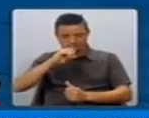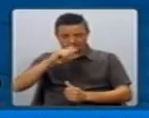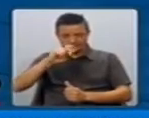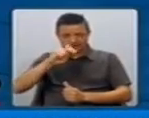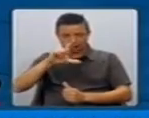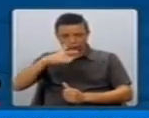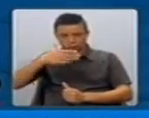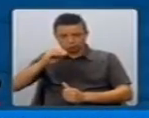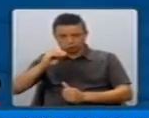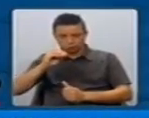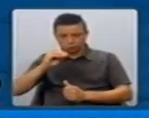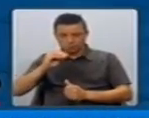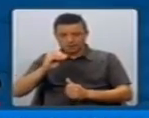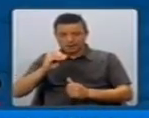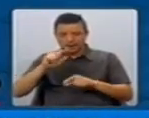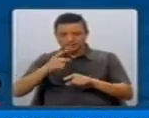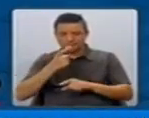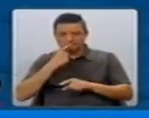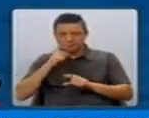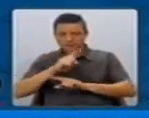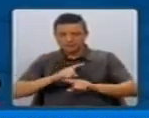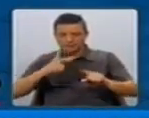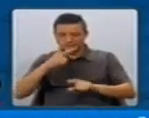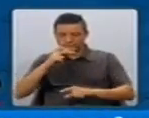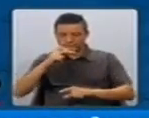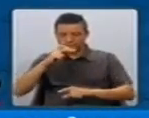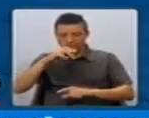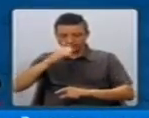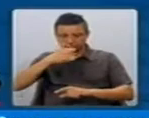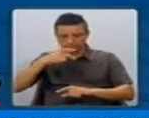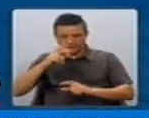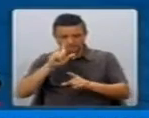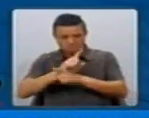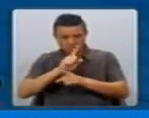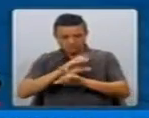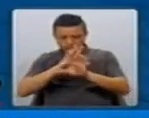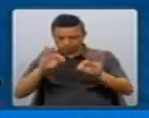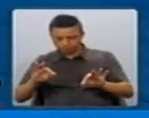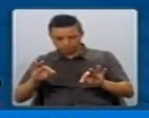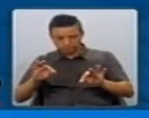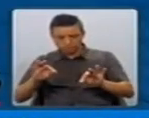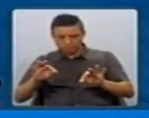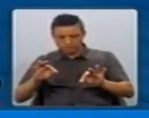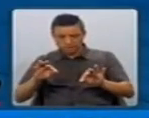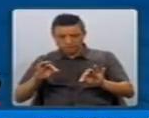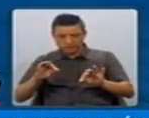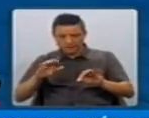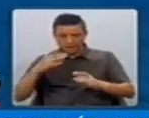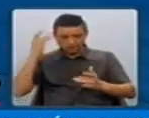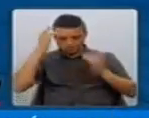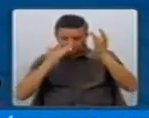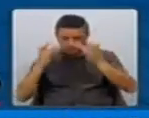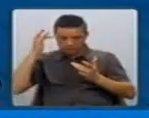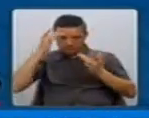que o basalto encontrado neste meteorito não é de Vesta, não tem as mesmas características do basalto de Vesta. E, portanto, a teoria diz que